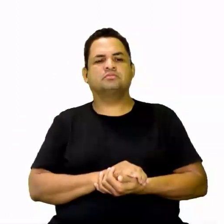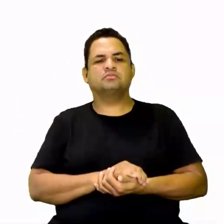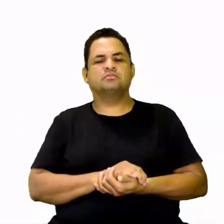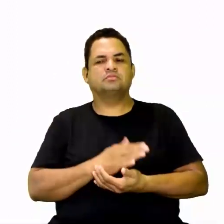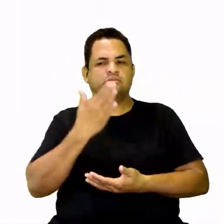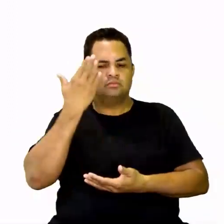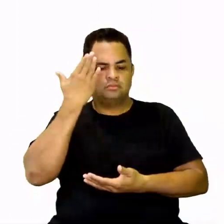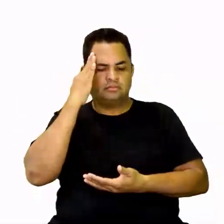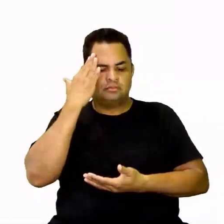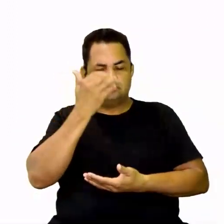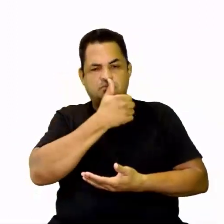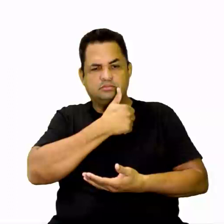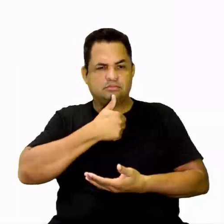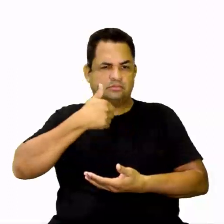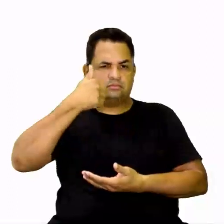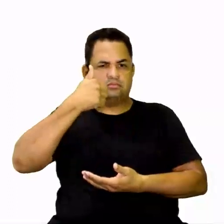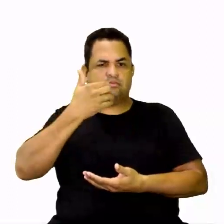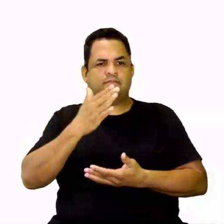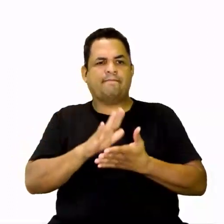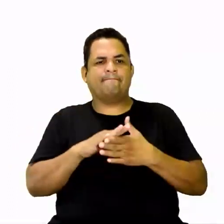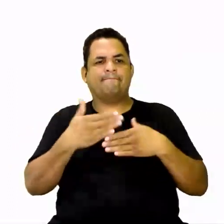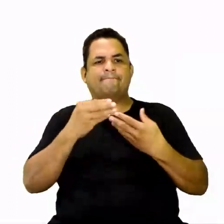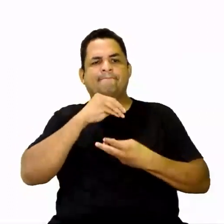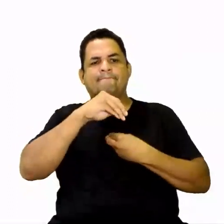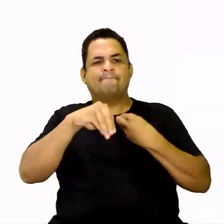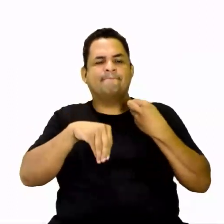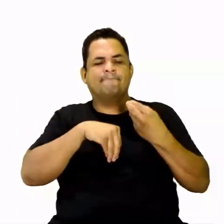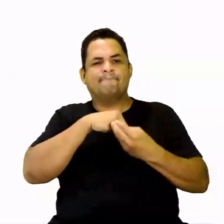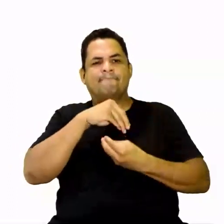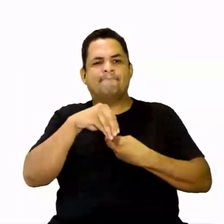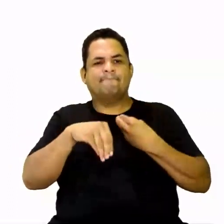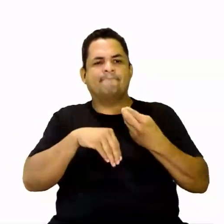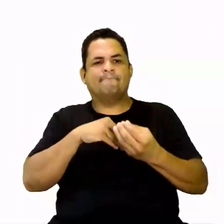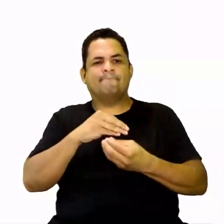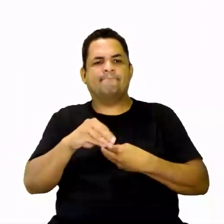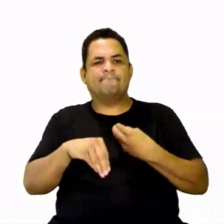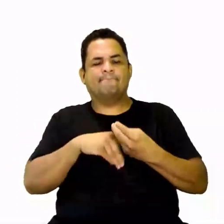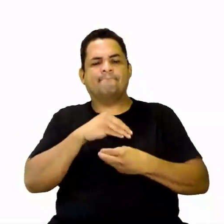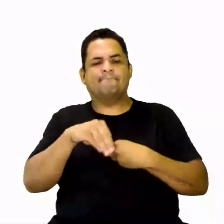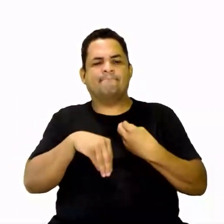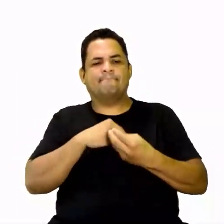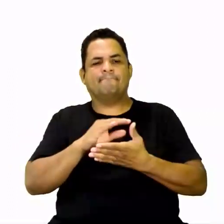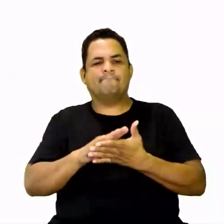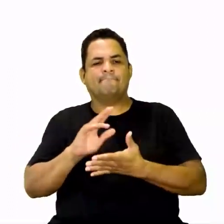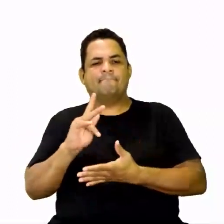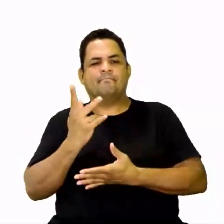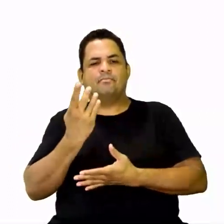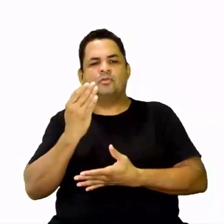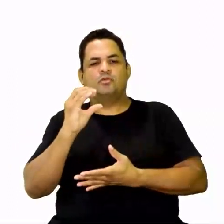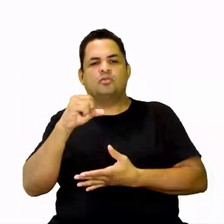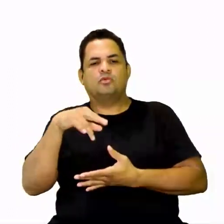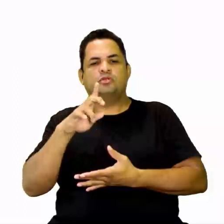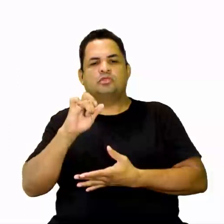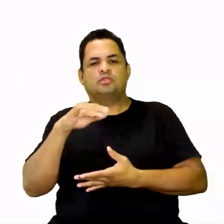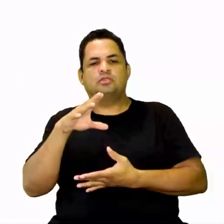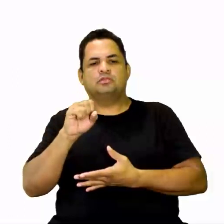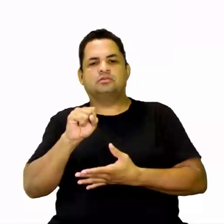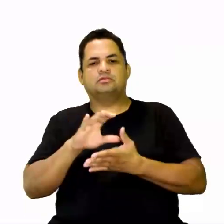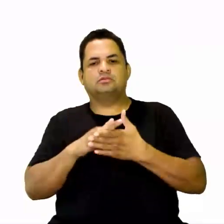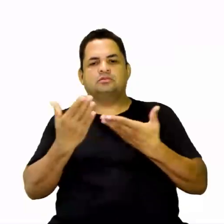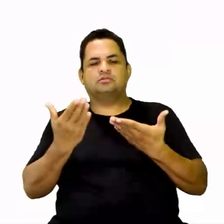entender direitinho, que sabemos que misturas homogêneas